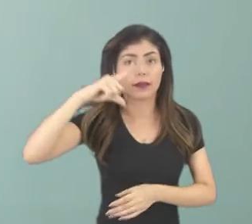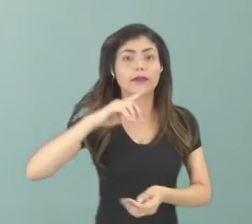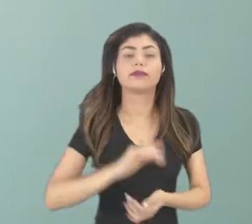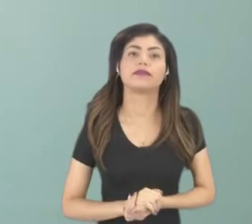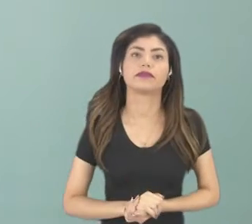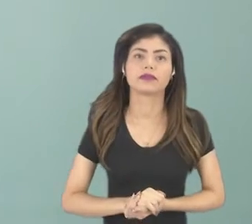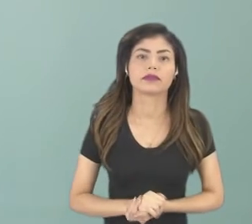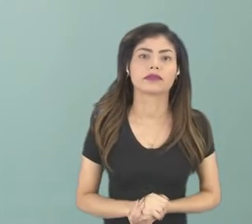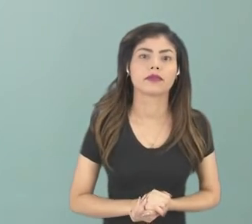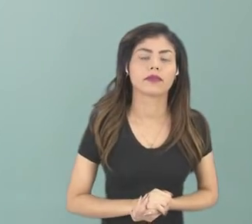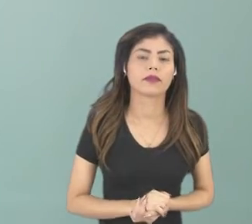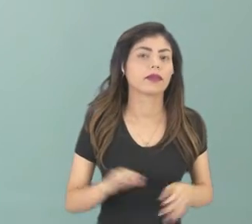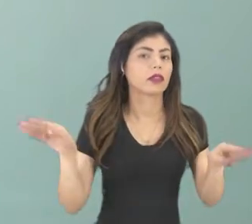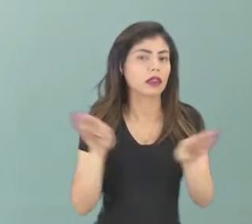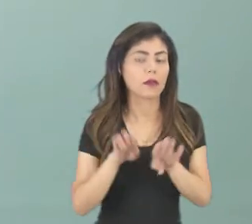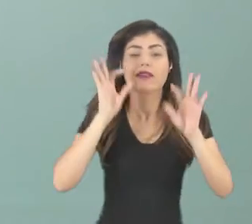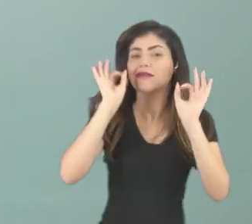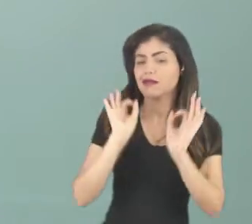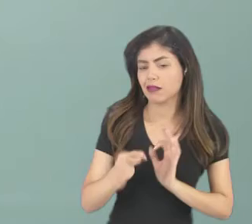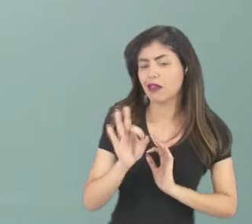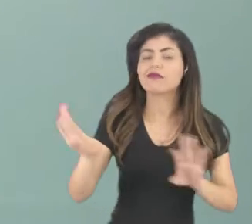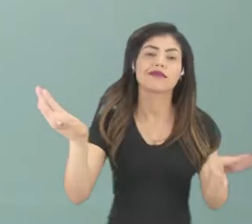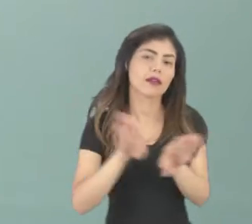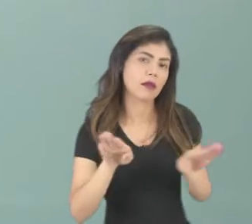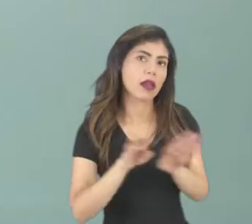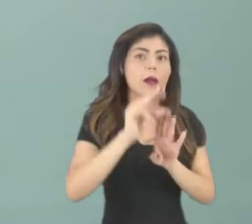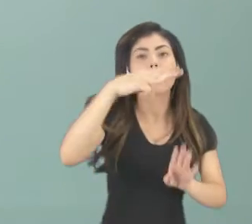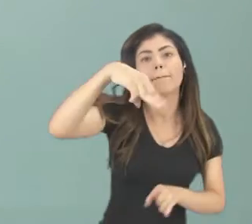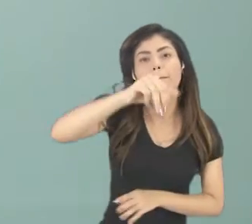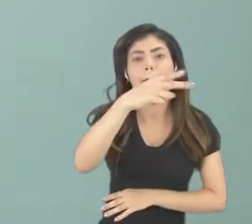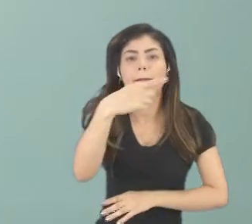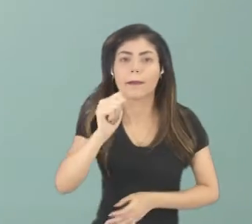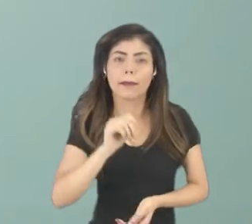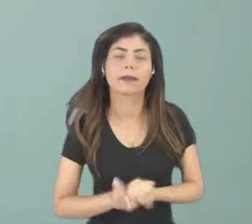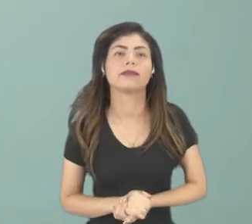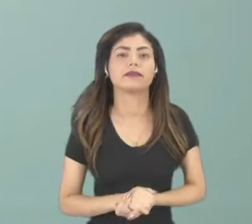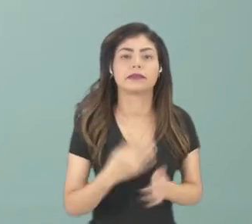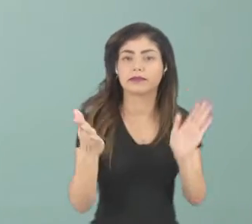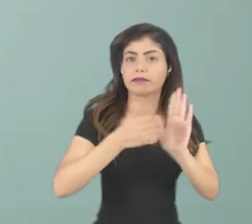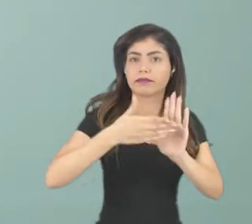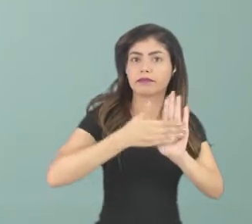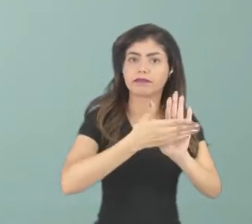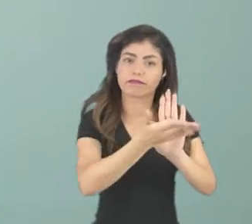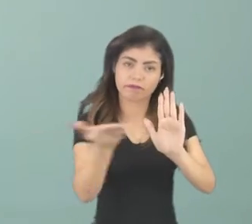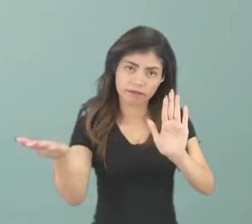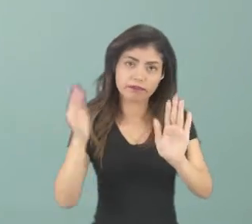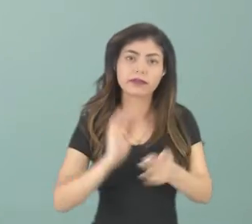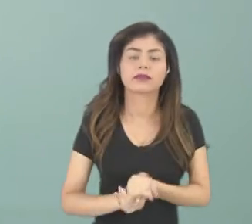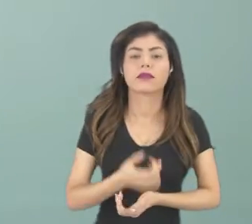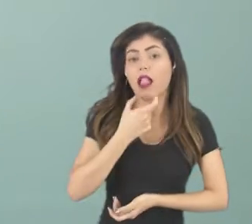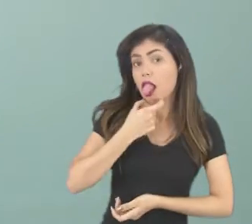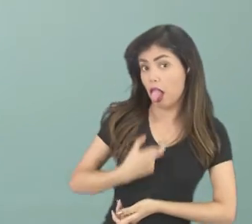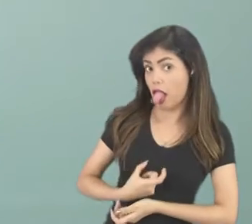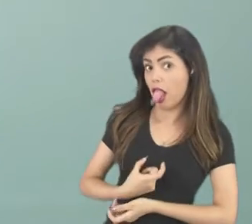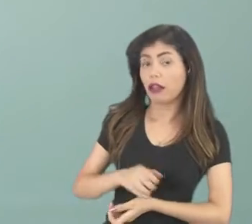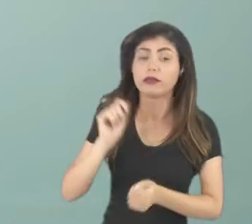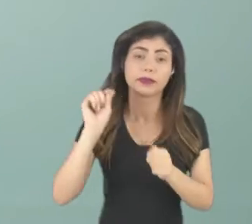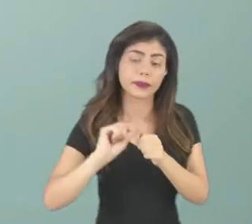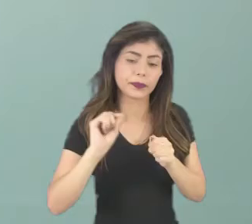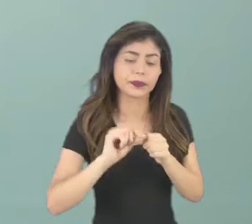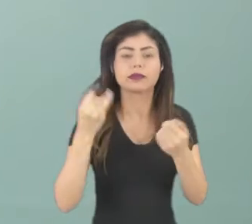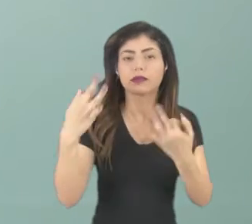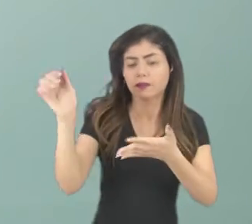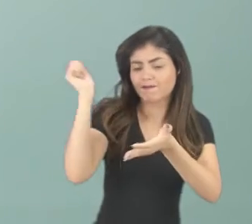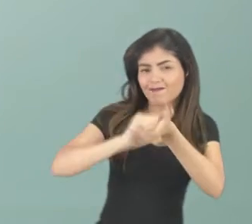discreta e também estava certo que Marcos plantinha proposto que é assim ele vem explicar através de